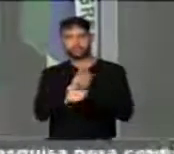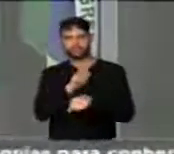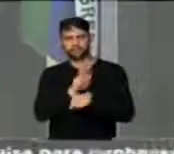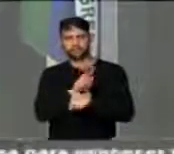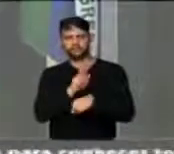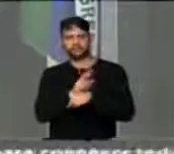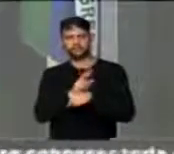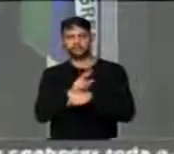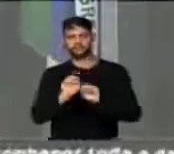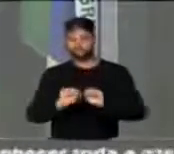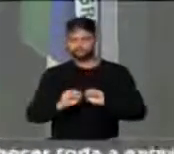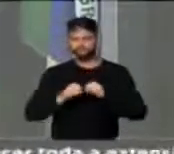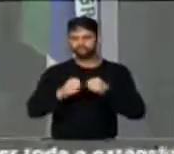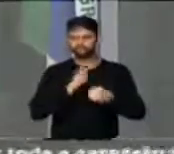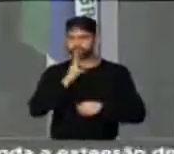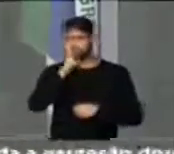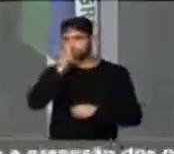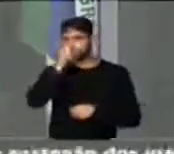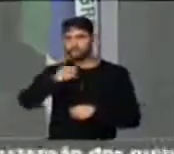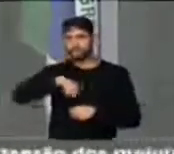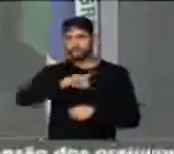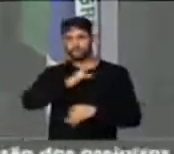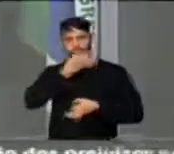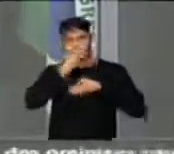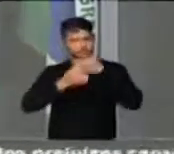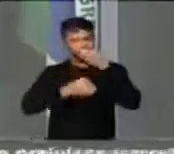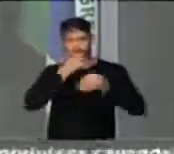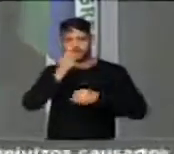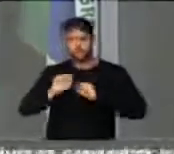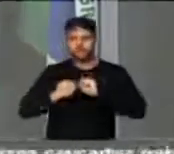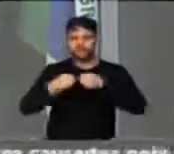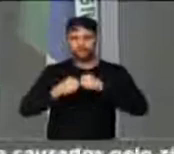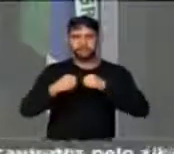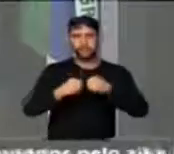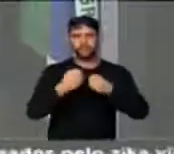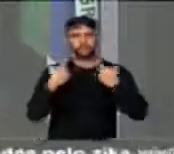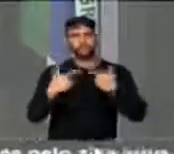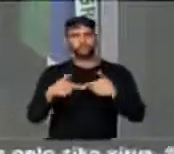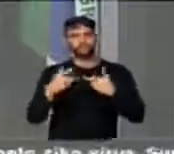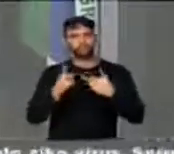defendendo aguerridamente as nossas posições,